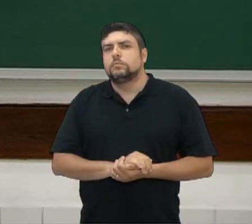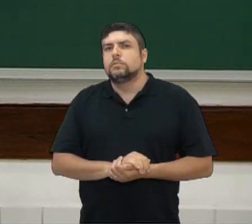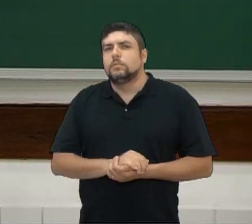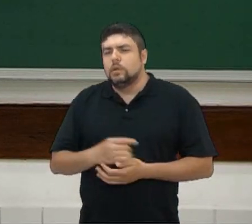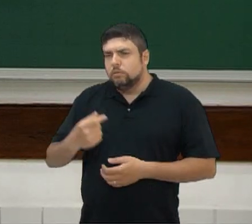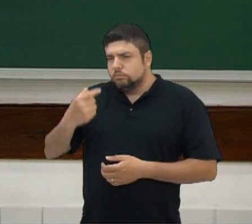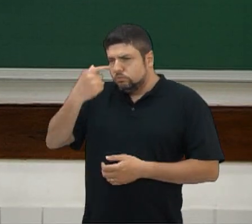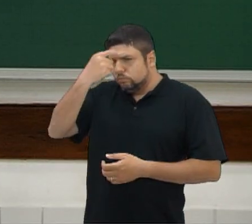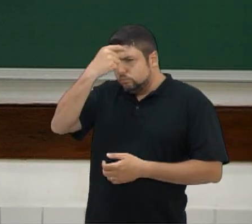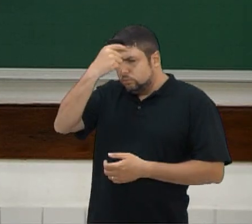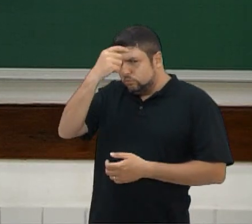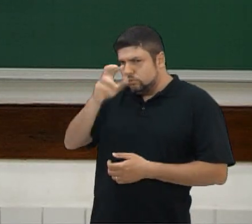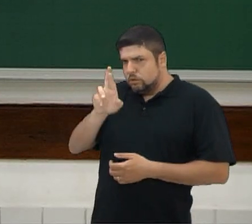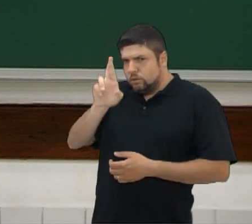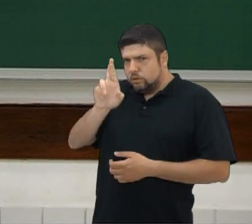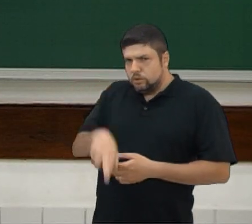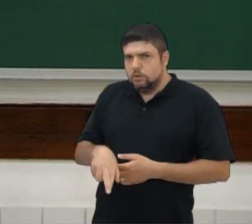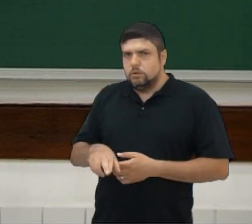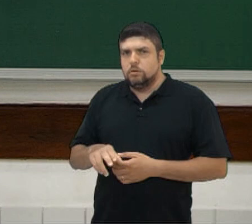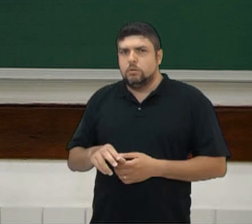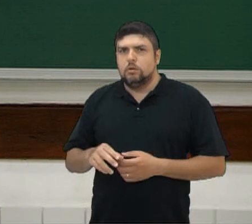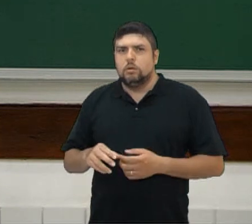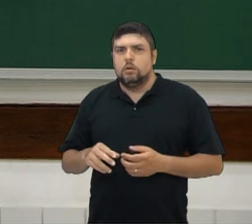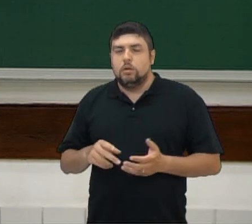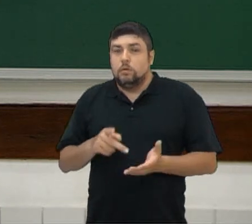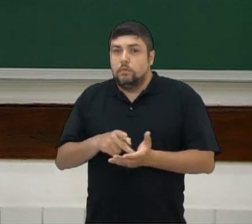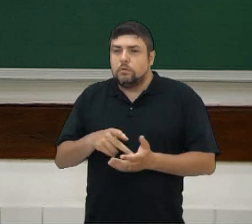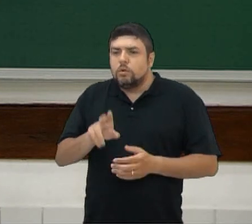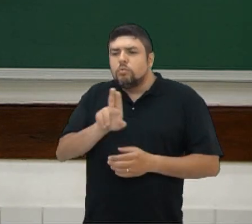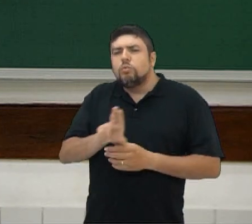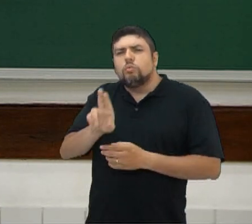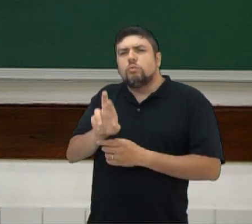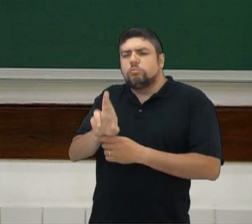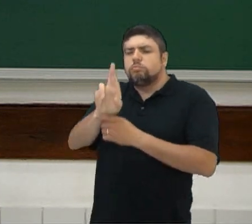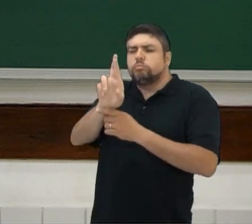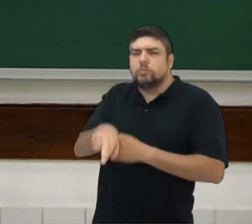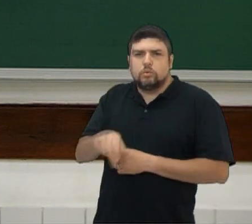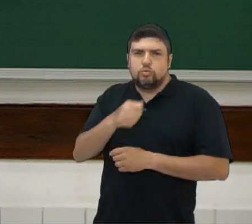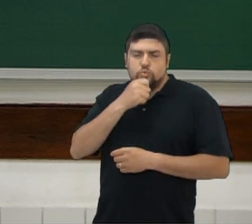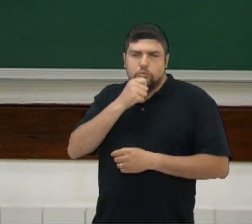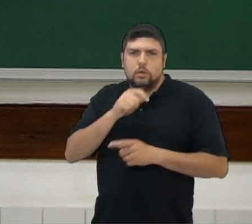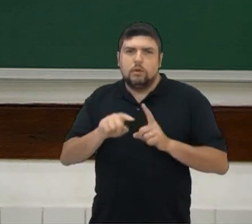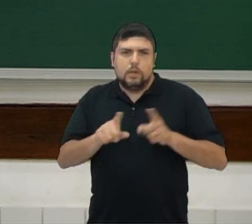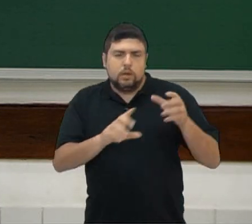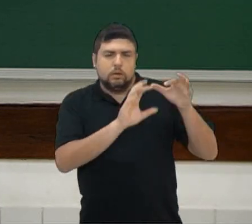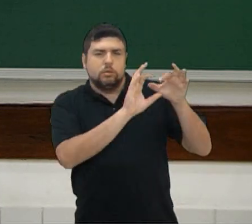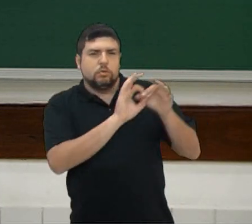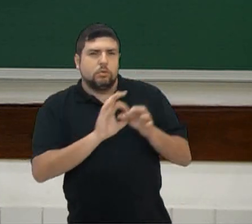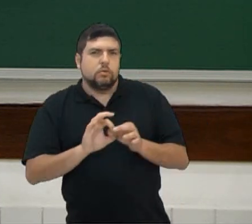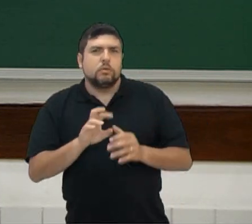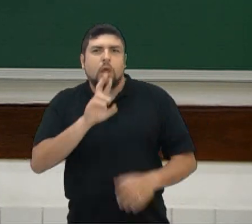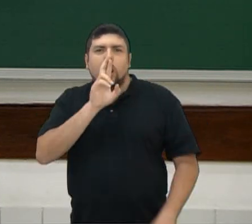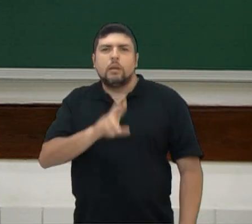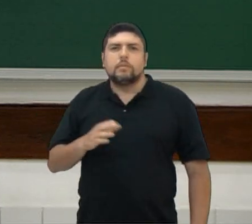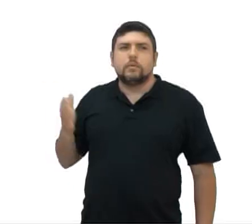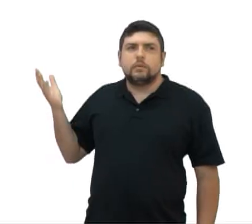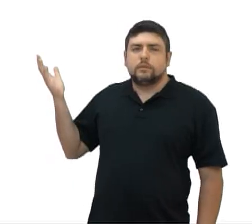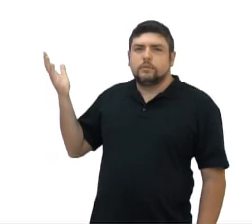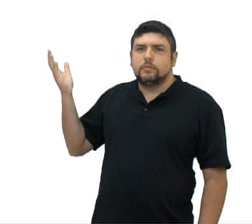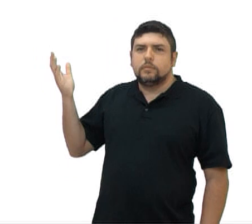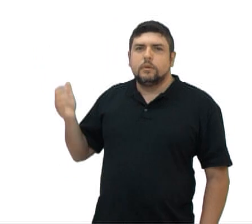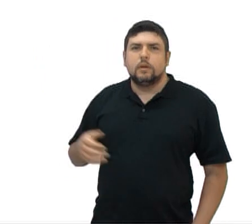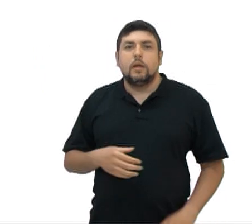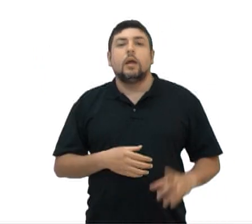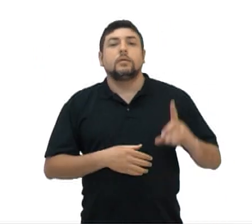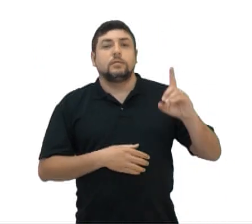racionalismo moderno a gente não usou exatamente esse termo ainda, mas vocês entenderam pelo contexto aposto e a resposta é D,